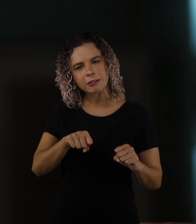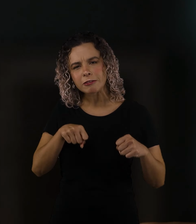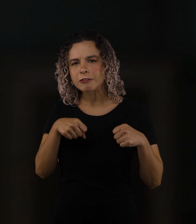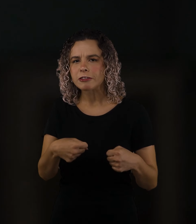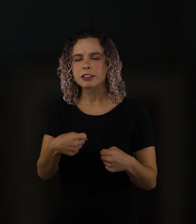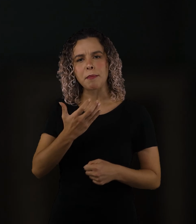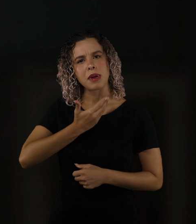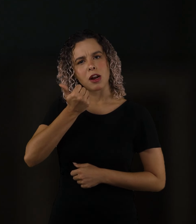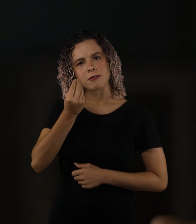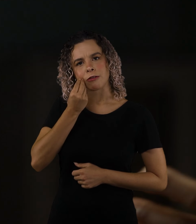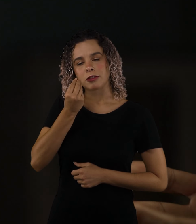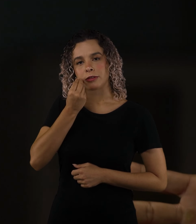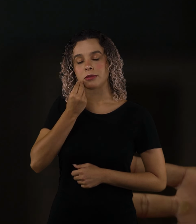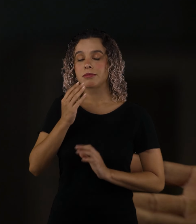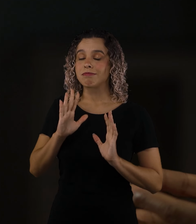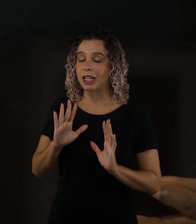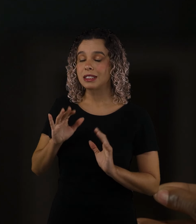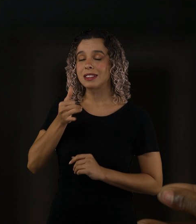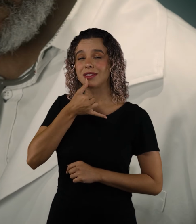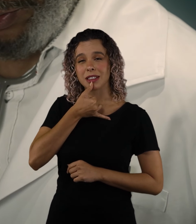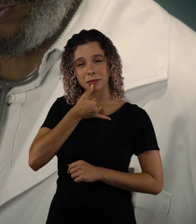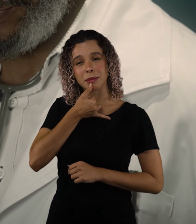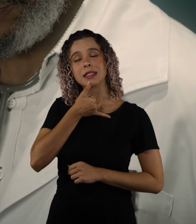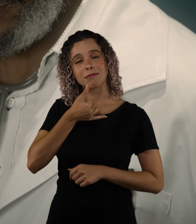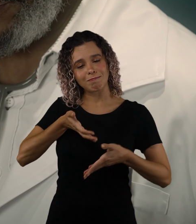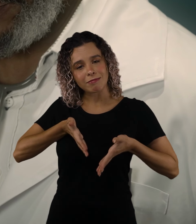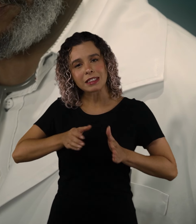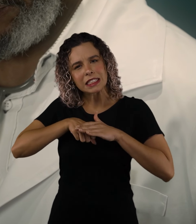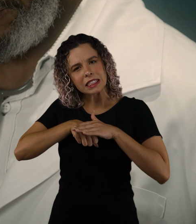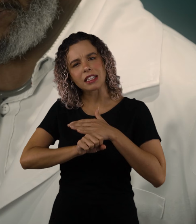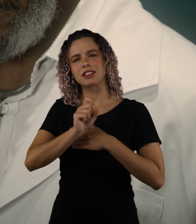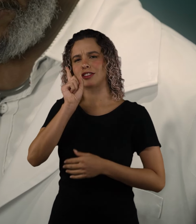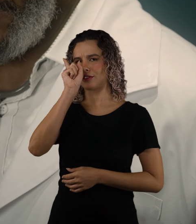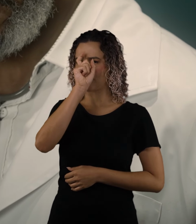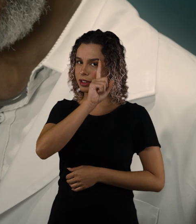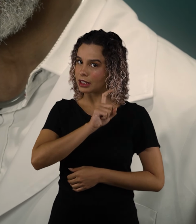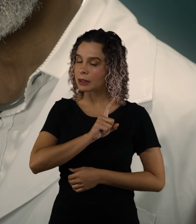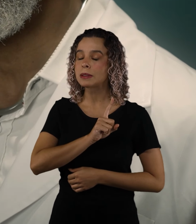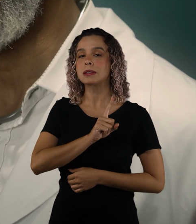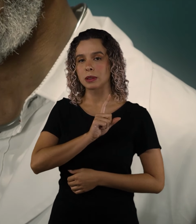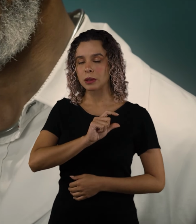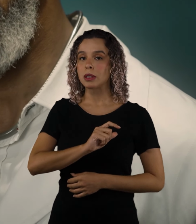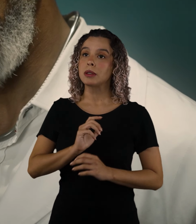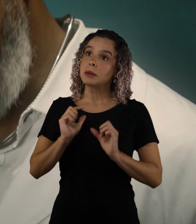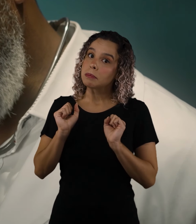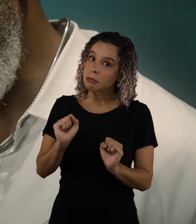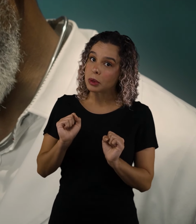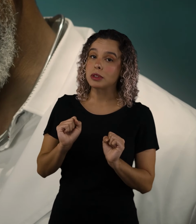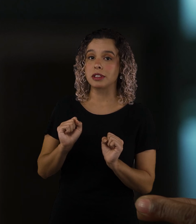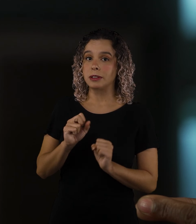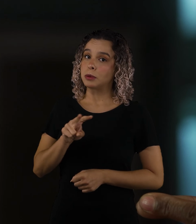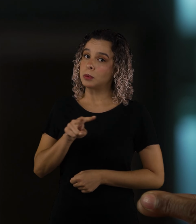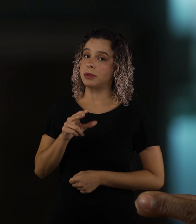nosso melhor. Mas, infelizmente, é um parto de risco. Ele é um homem negro, de barba grisalha. Nós podemos perder